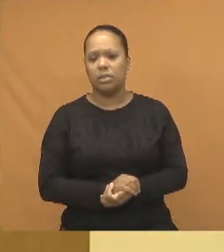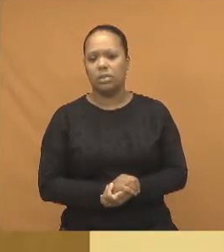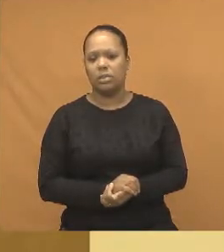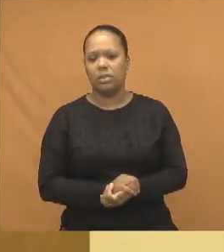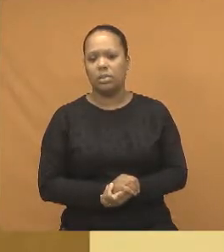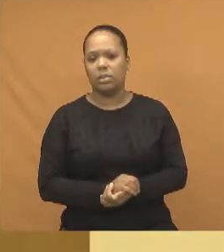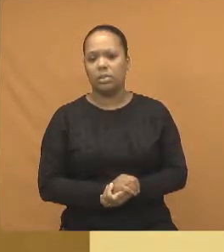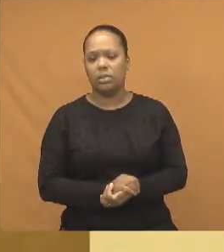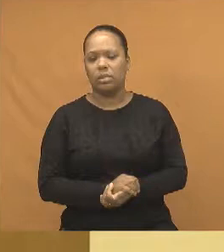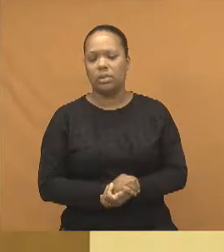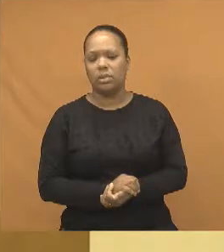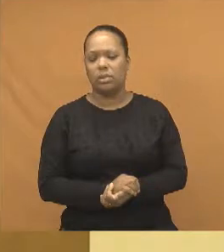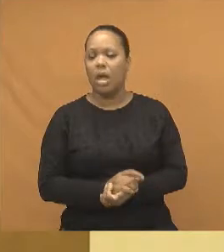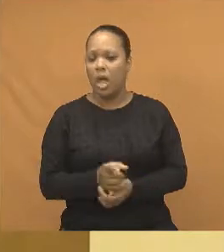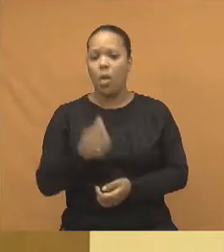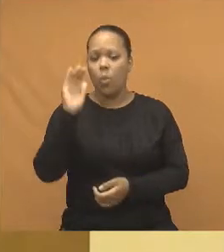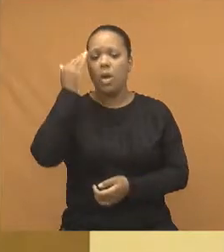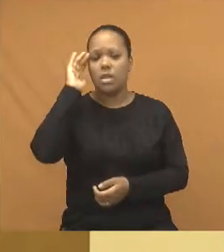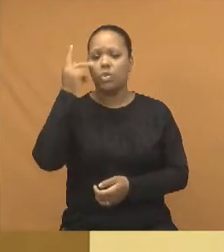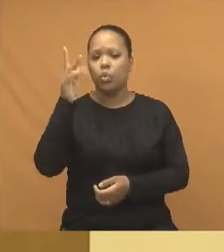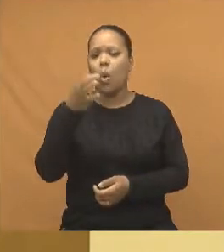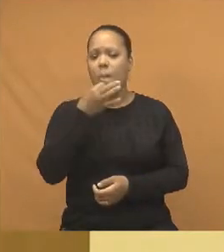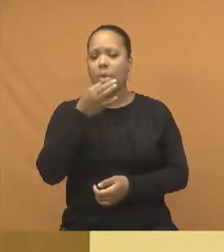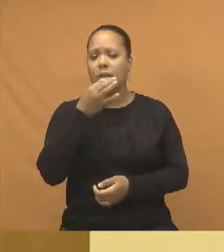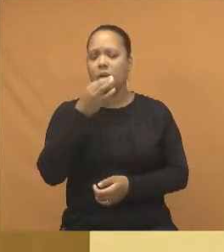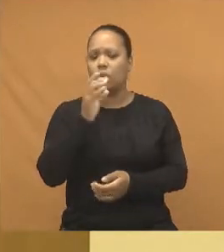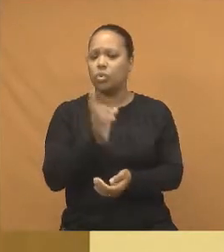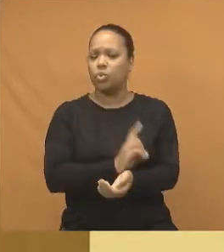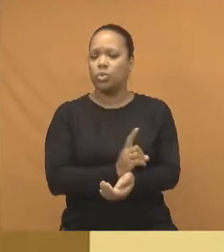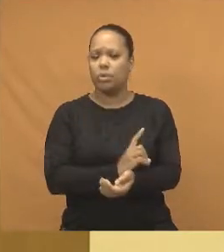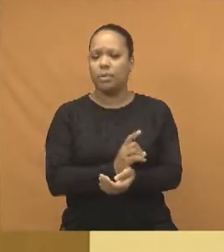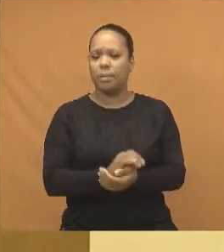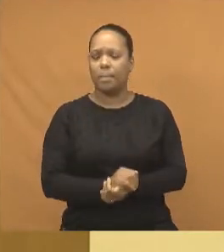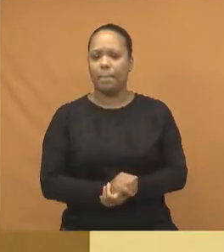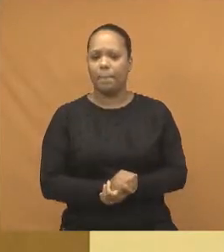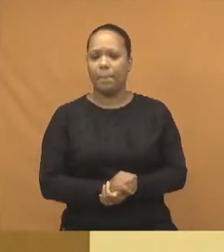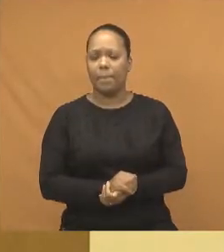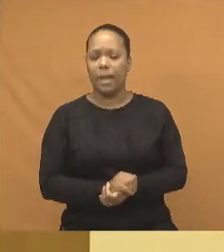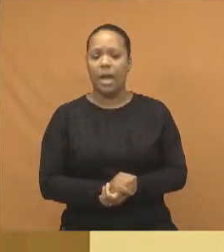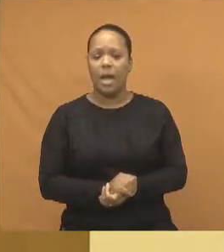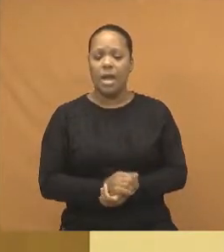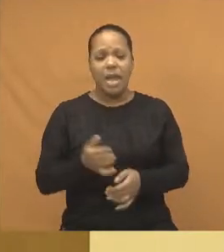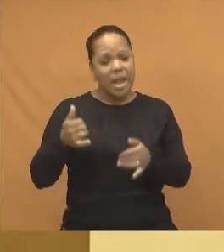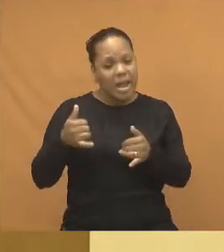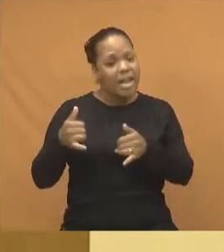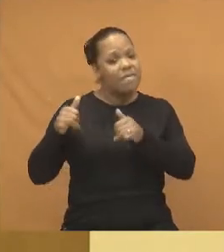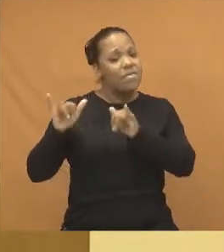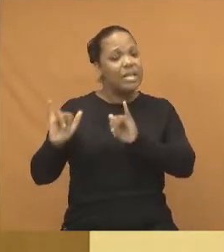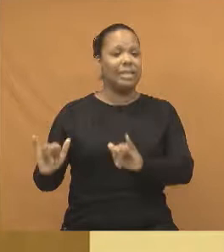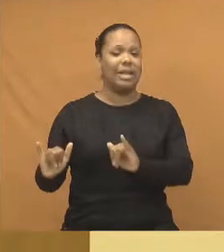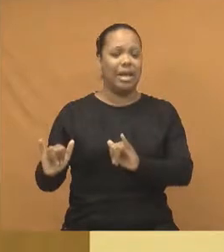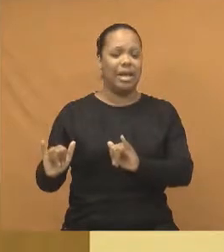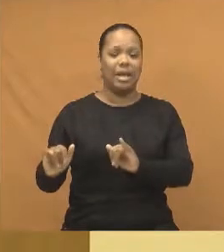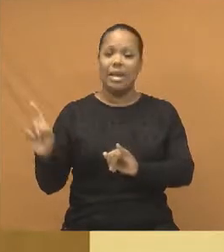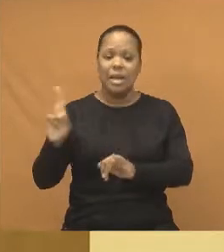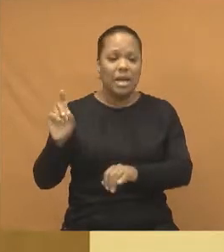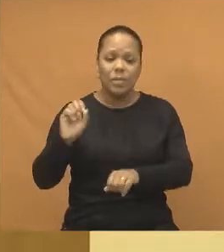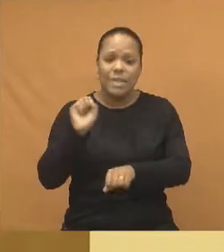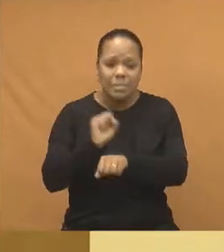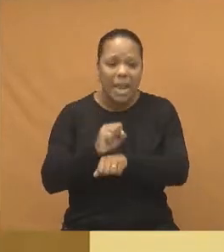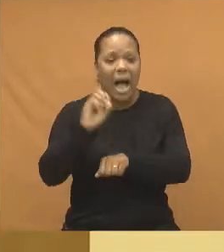porque eu entendi a sua visão, que é o quê? Colocar o diabético justamente para que ele não venha entrar num estágio de